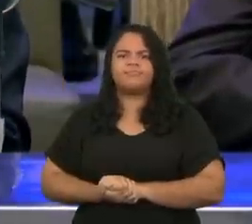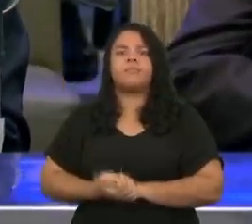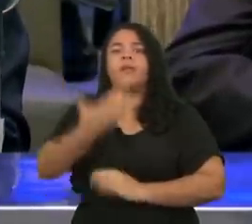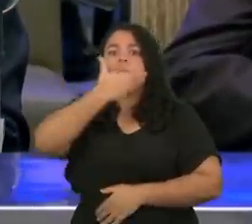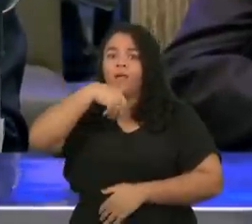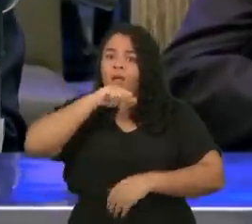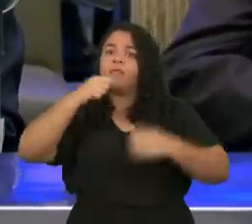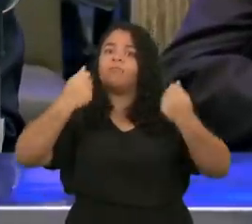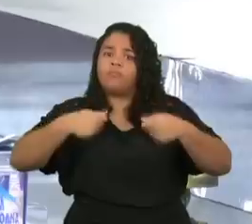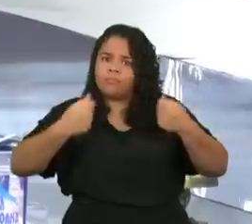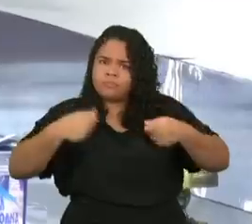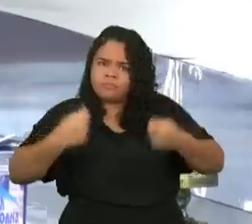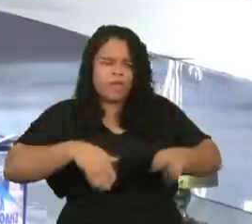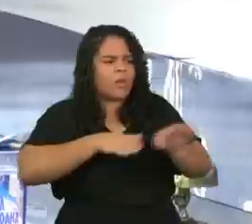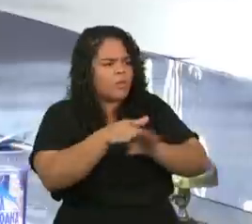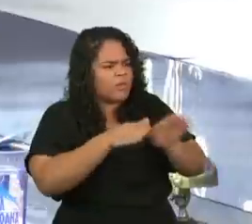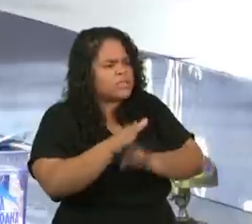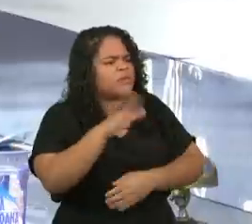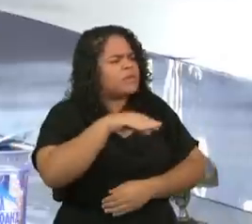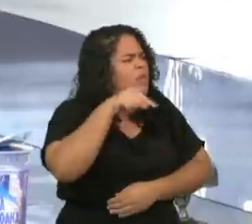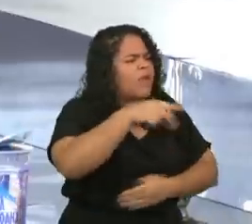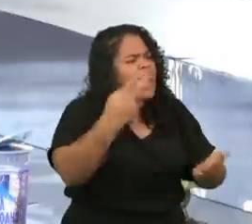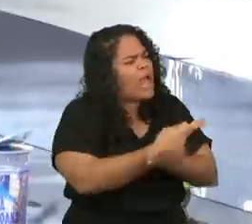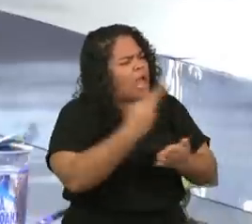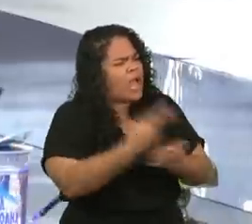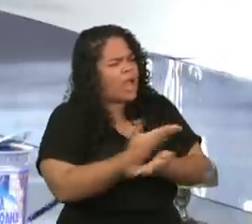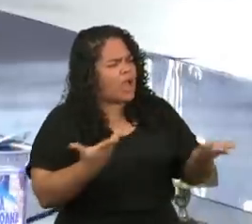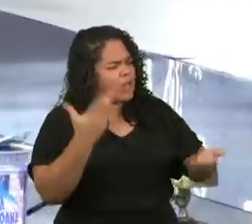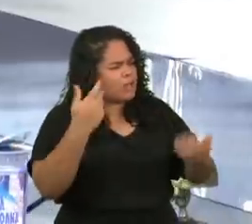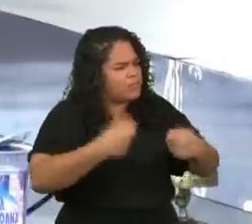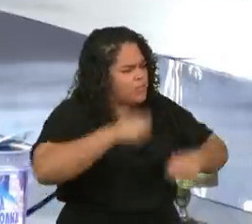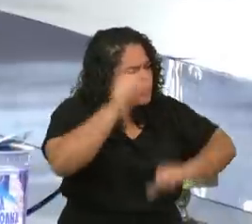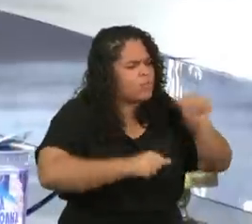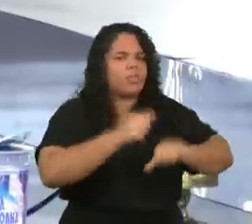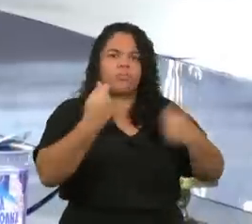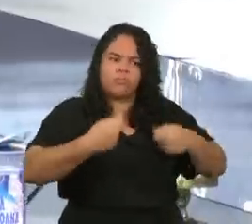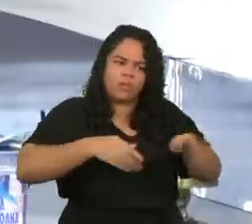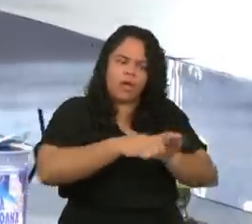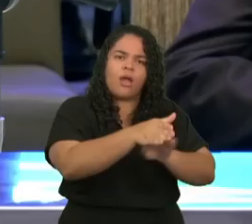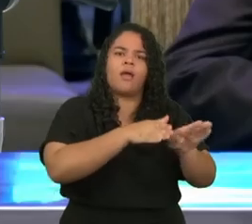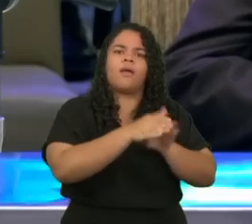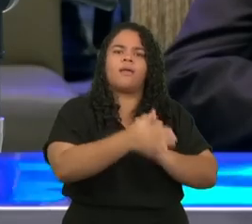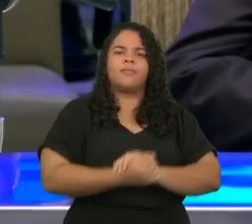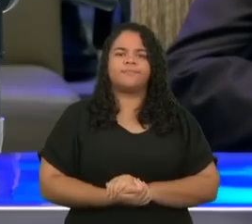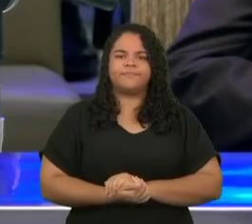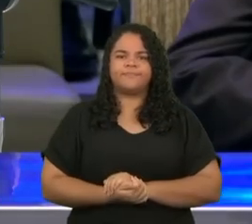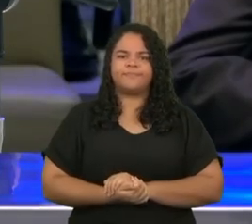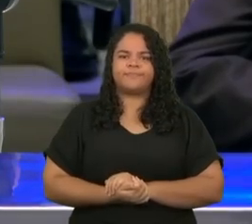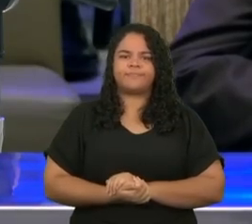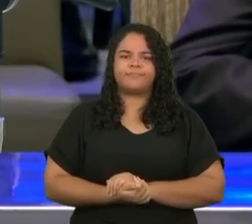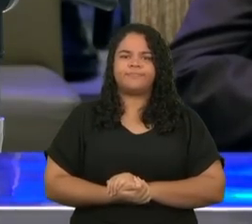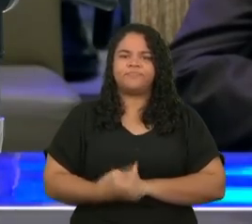quando vemos que o nosso filho está se encaminhando por um caminho que não é correto veja o exemplo de Eli